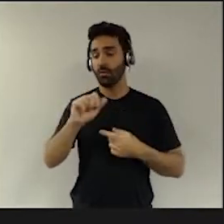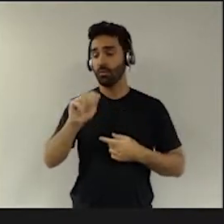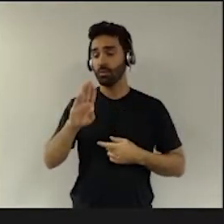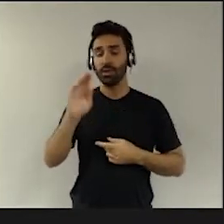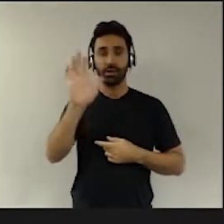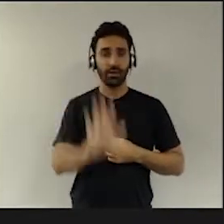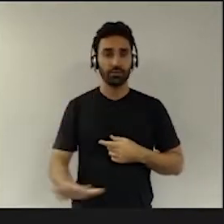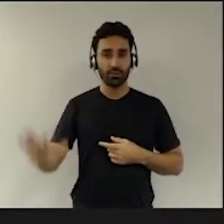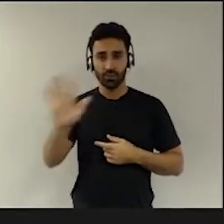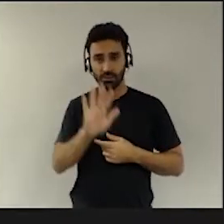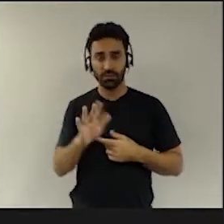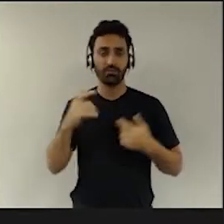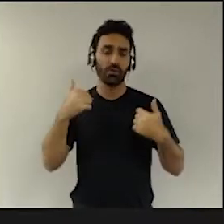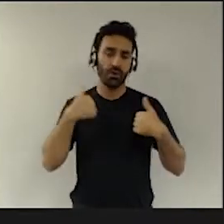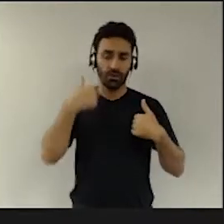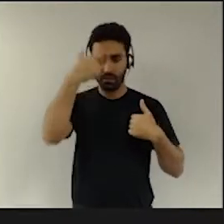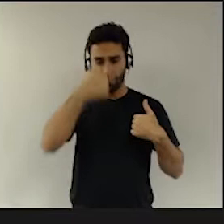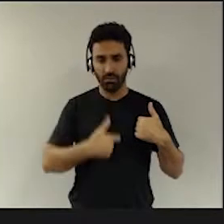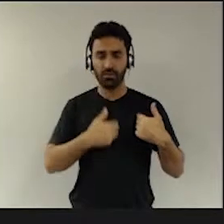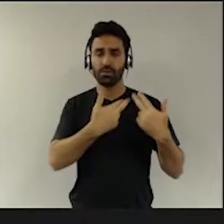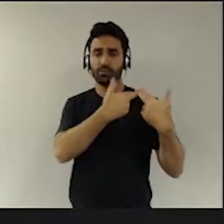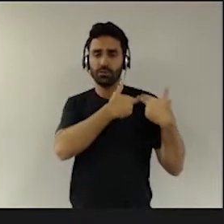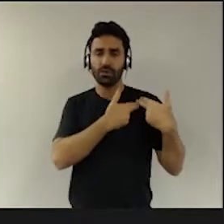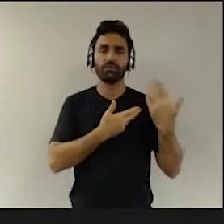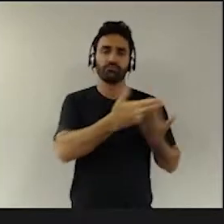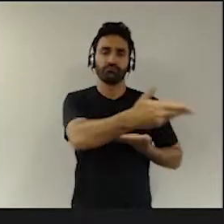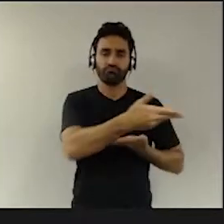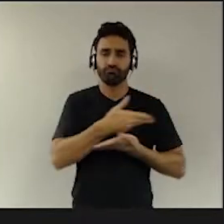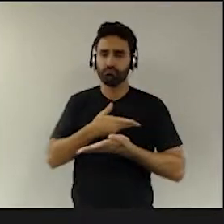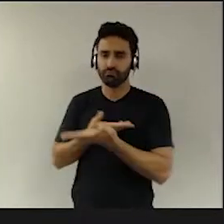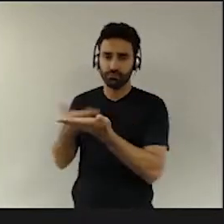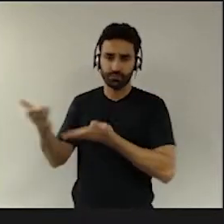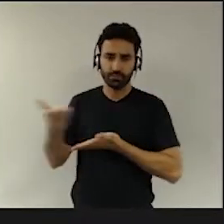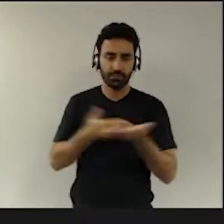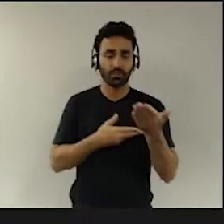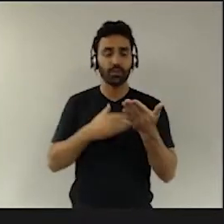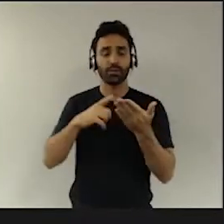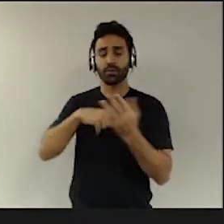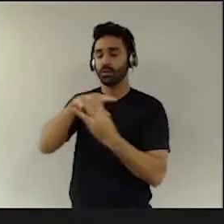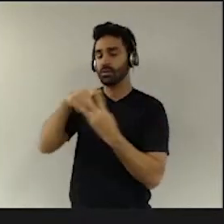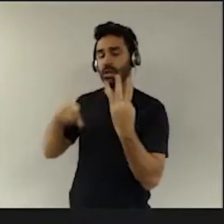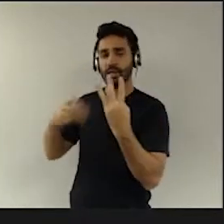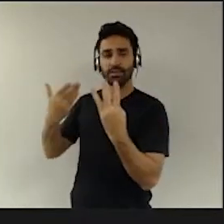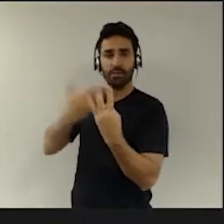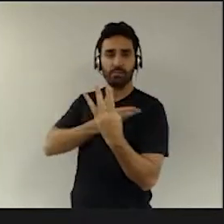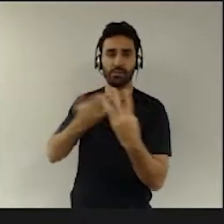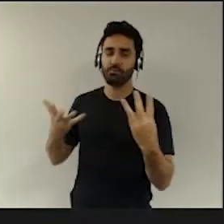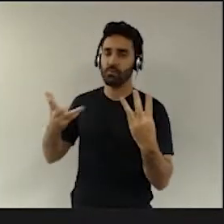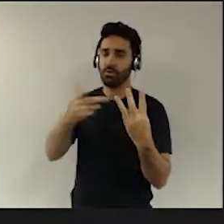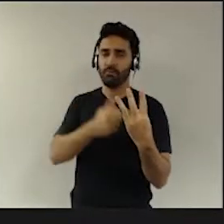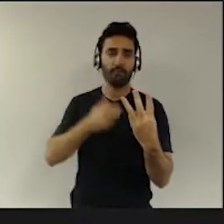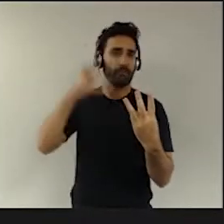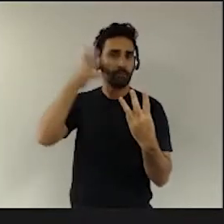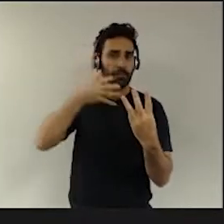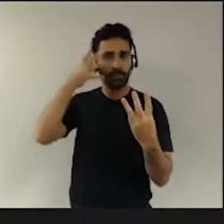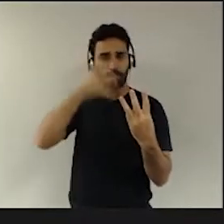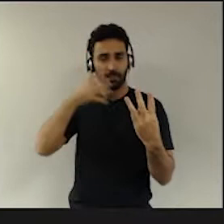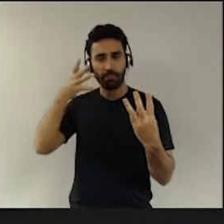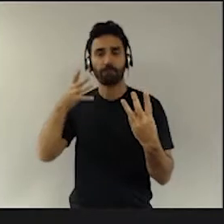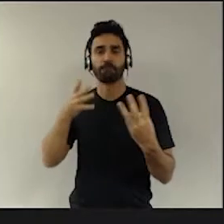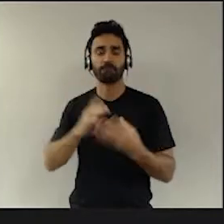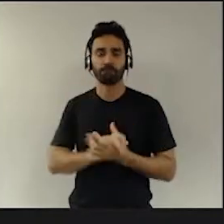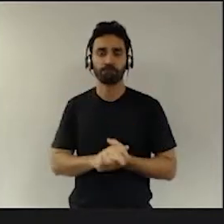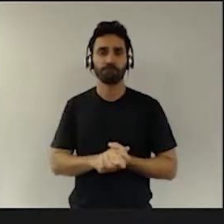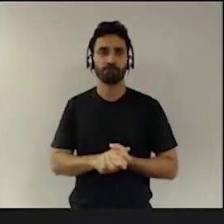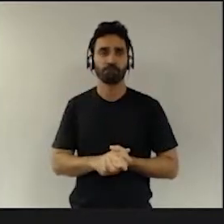Nesse painel, serei mediador e estou acompanhado de 3 amigos, brilhantes palestrantes, democratas que